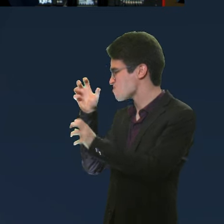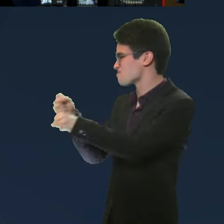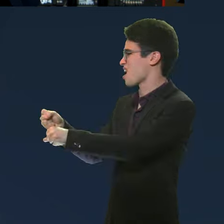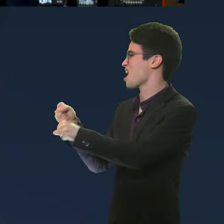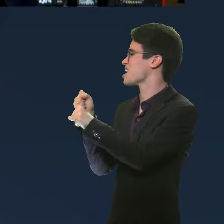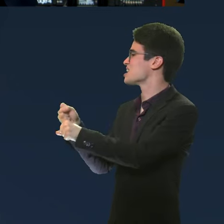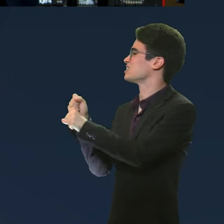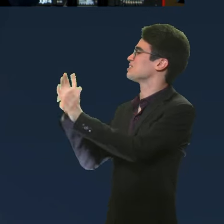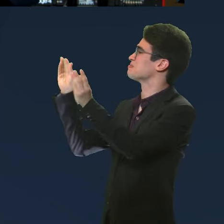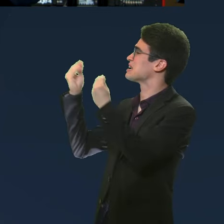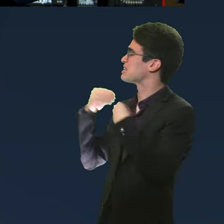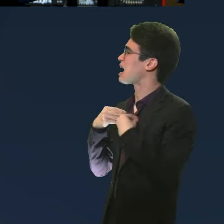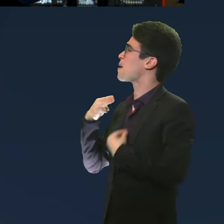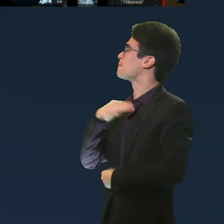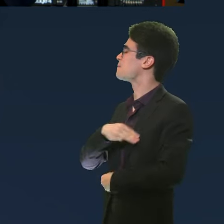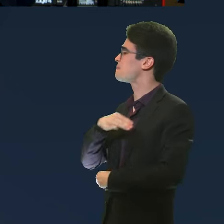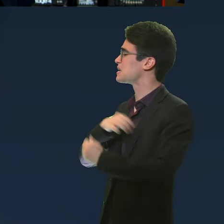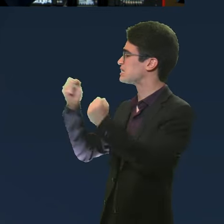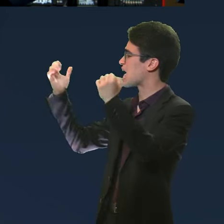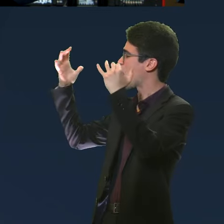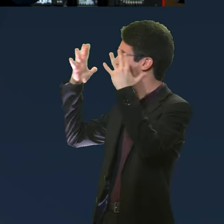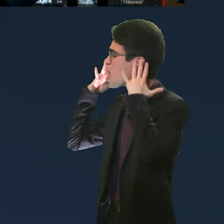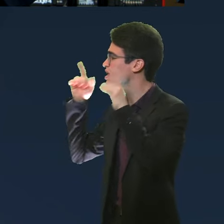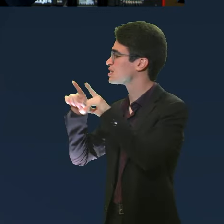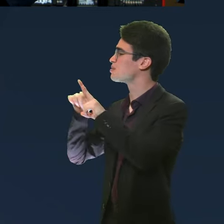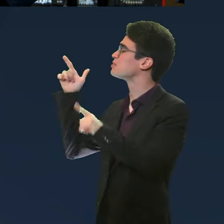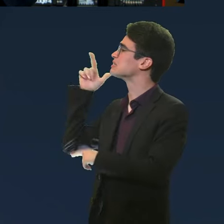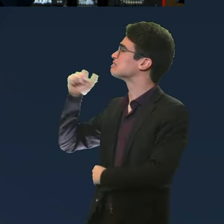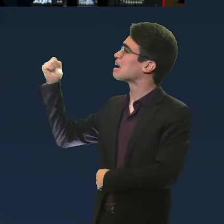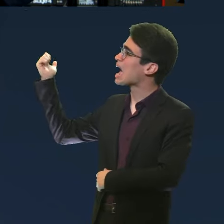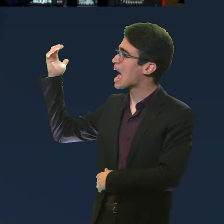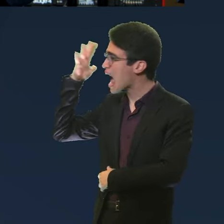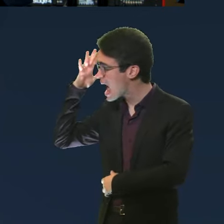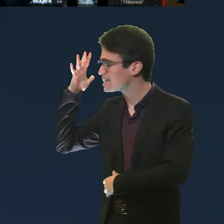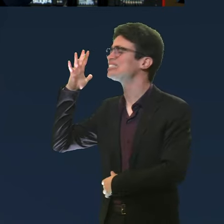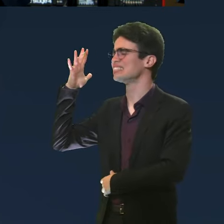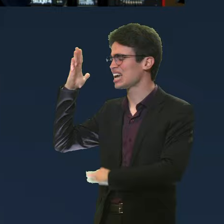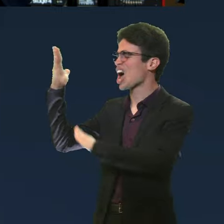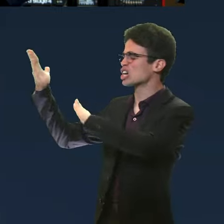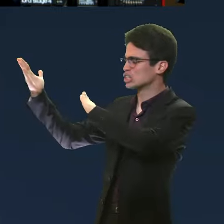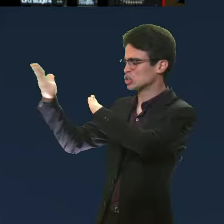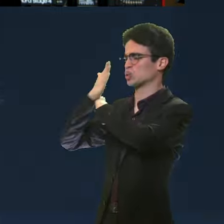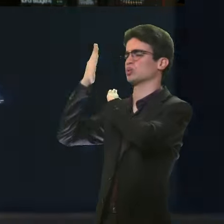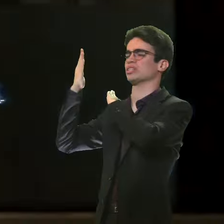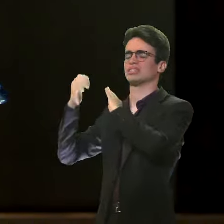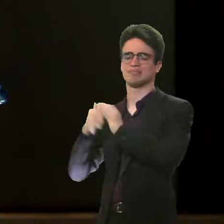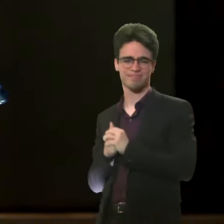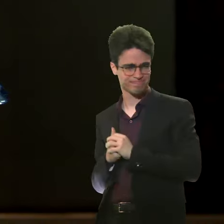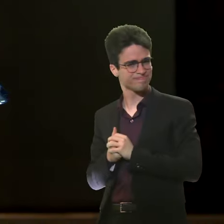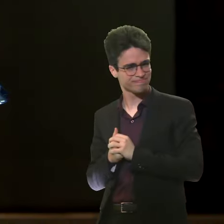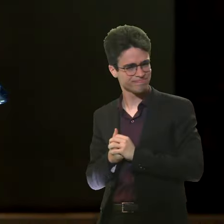recebermos misericórdia e encontrarmos graça que nos ajude no momento da necessidade. Você pode aplaudir a Jesus agora?